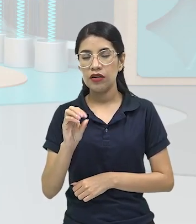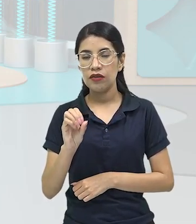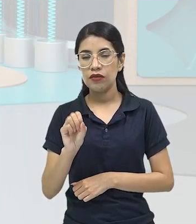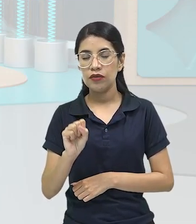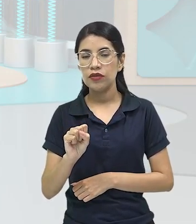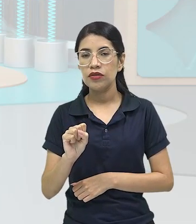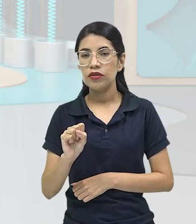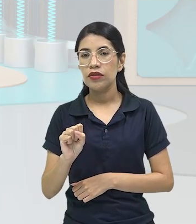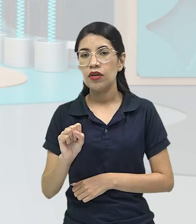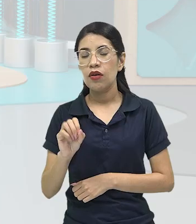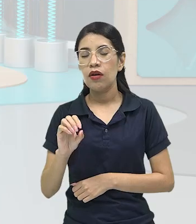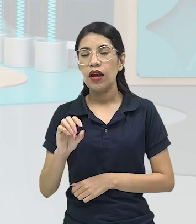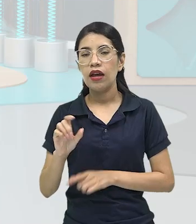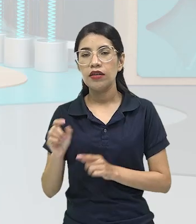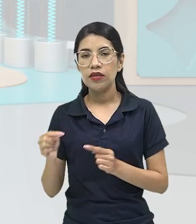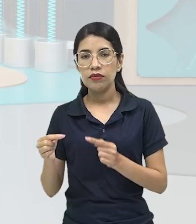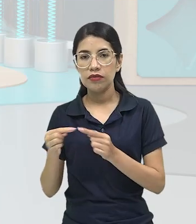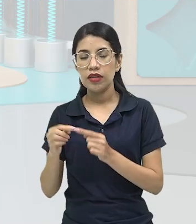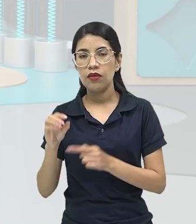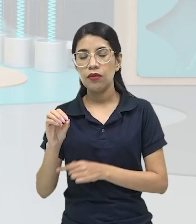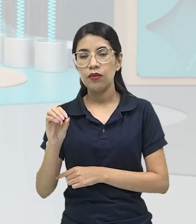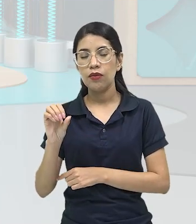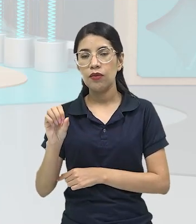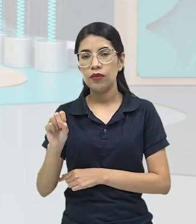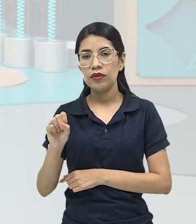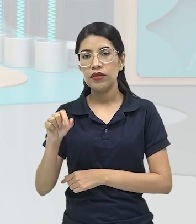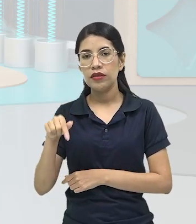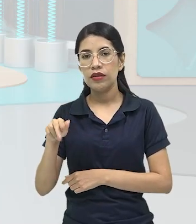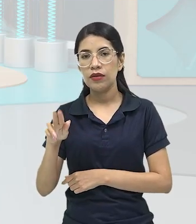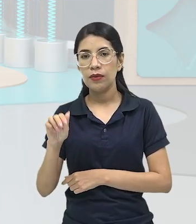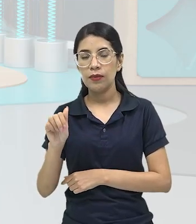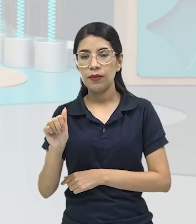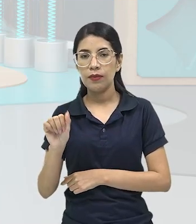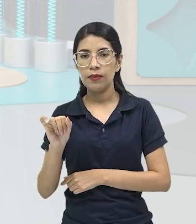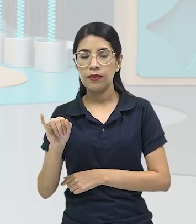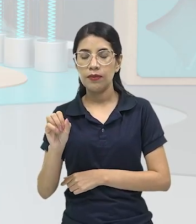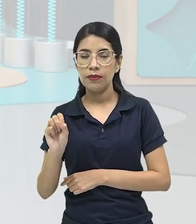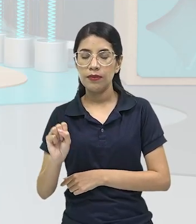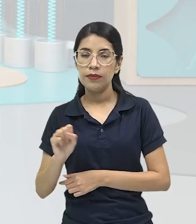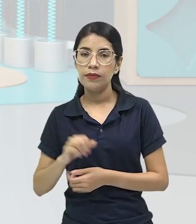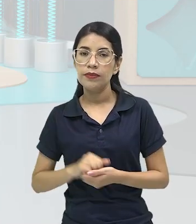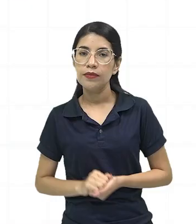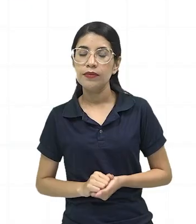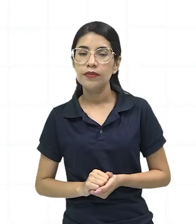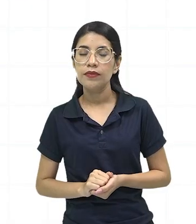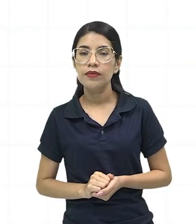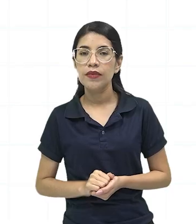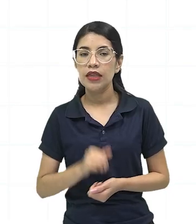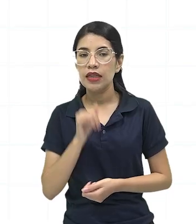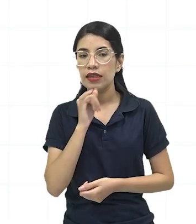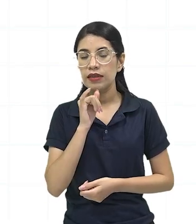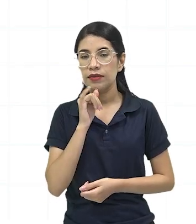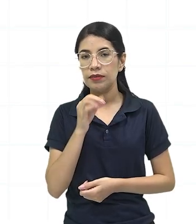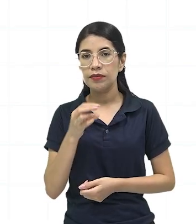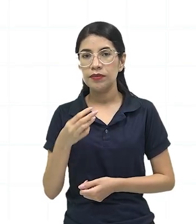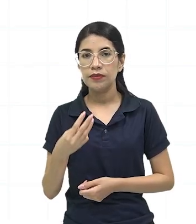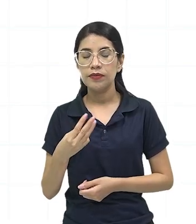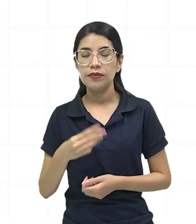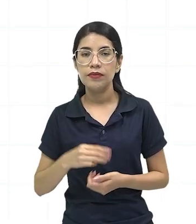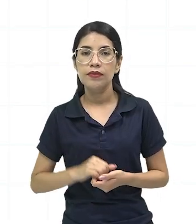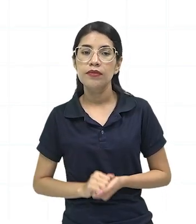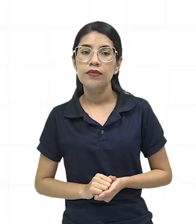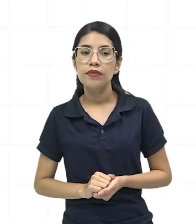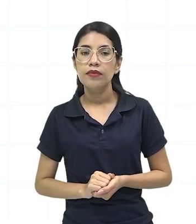tudo isso faz parte ali do nosso entendimento, ok? Vamos para o nosso terceiro exemplo. Vejam